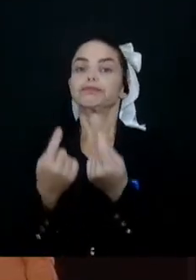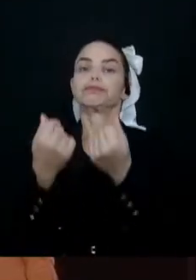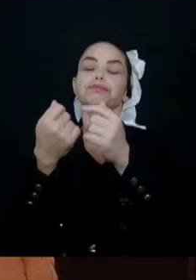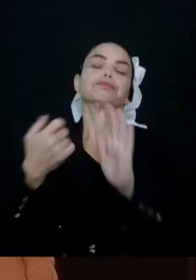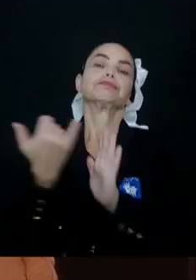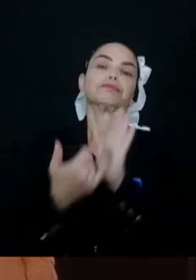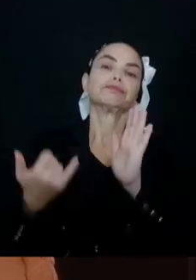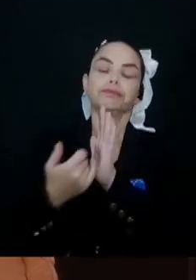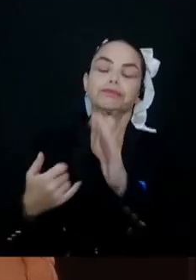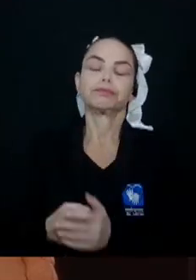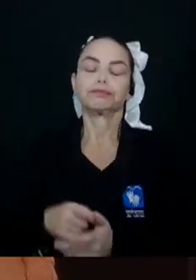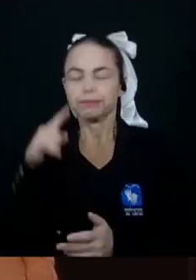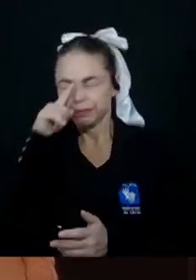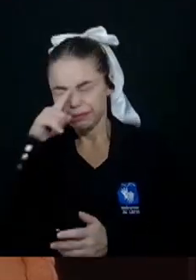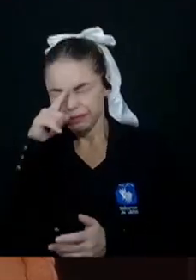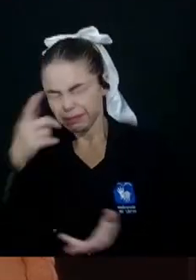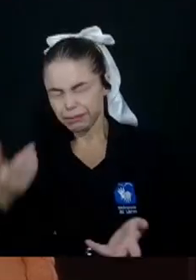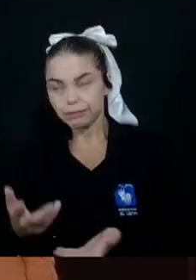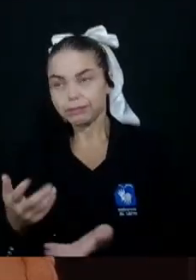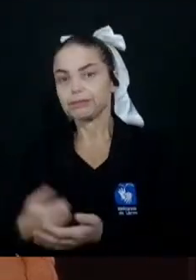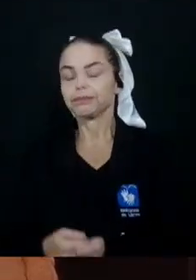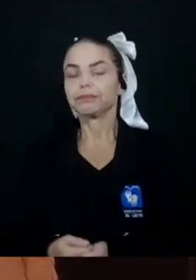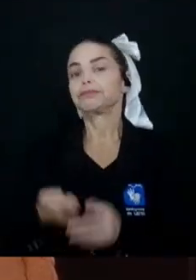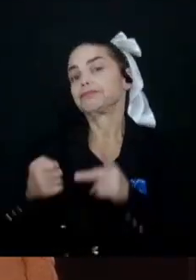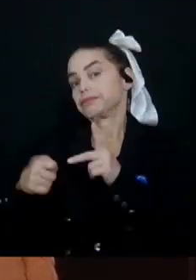risco é você receber Pix e não